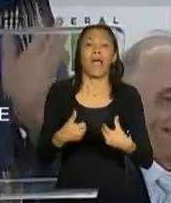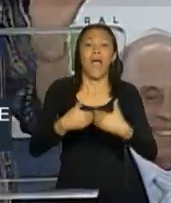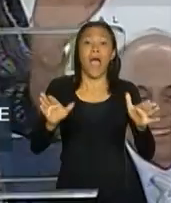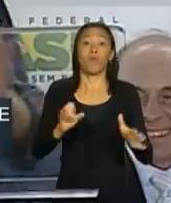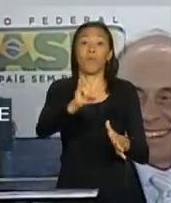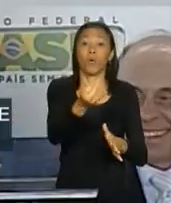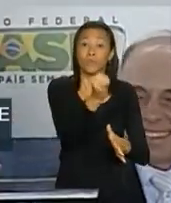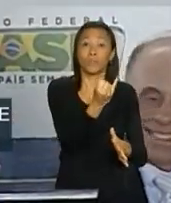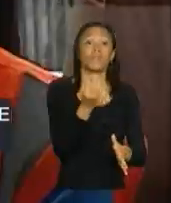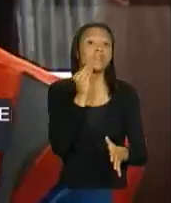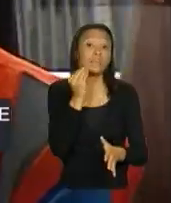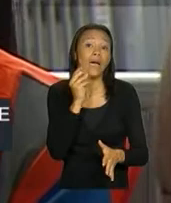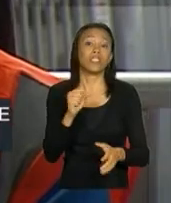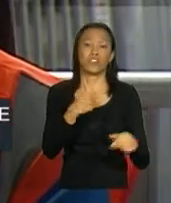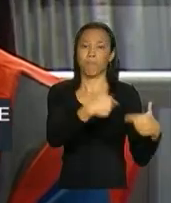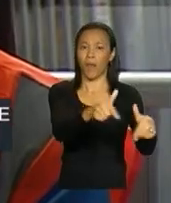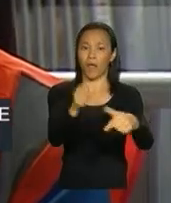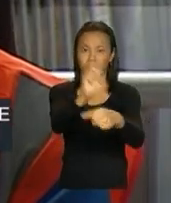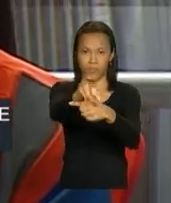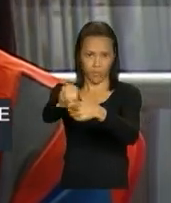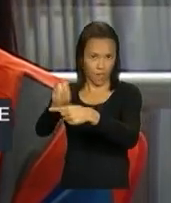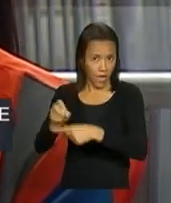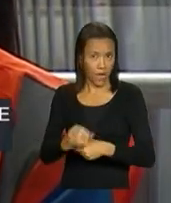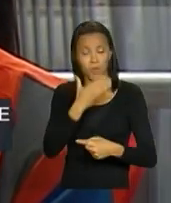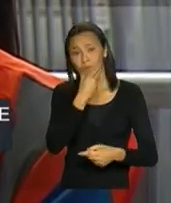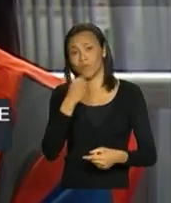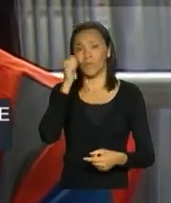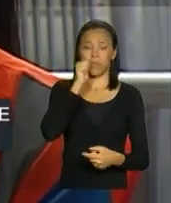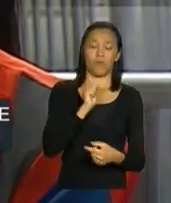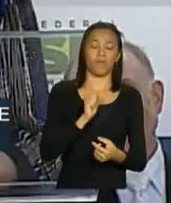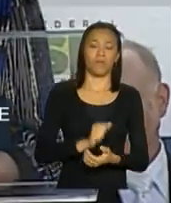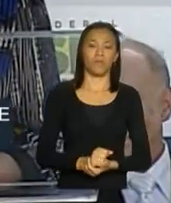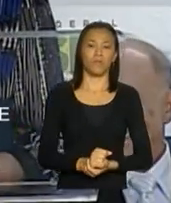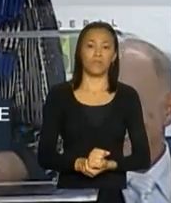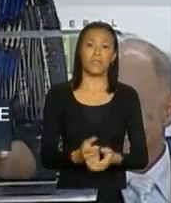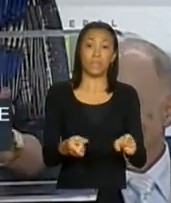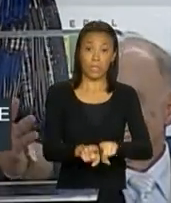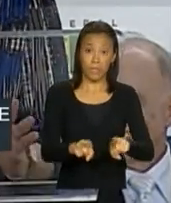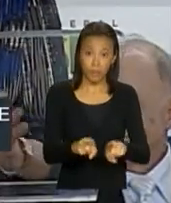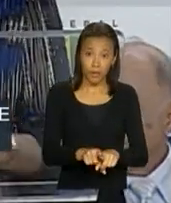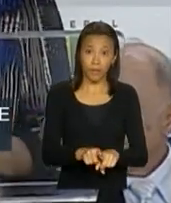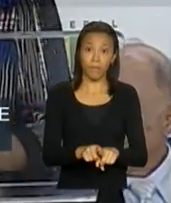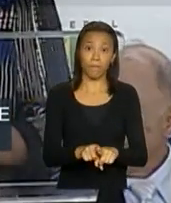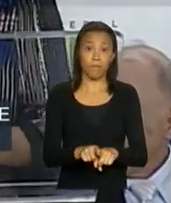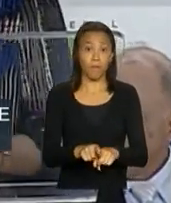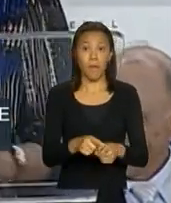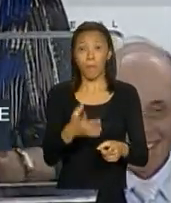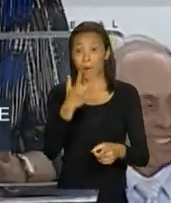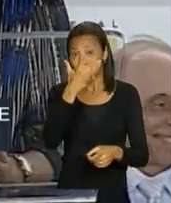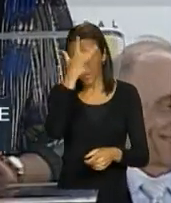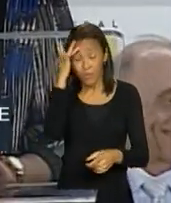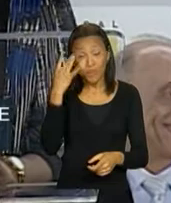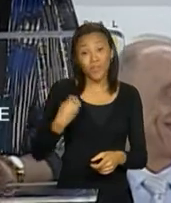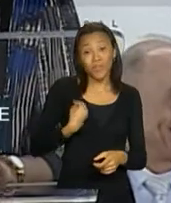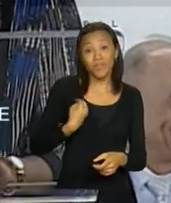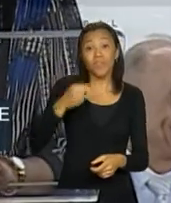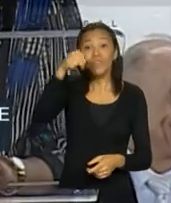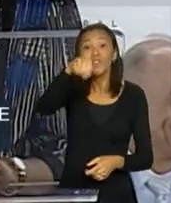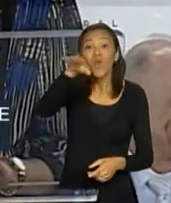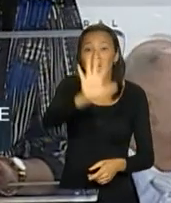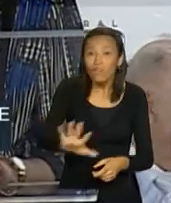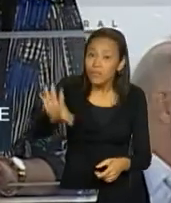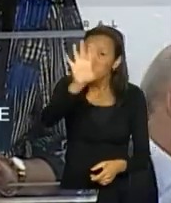para brasileiros e brasileiras e para nortistas para nordestinos